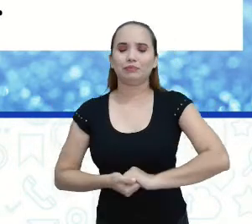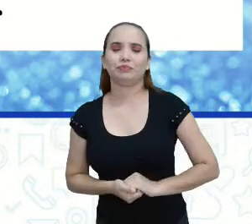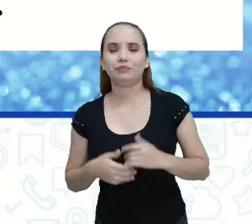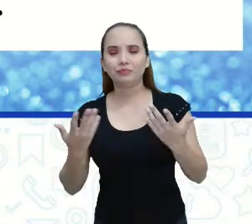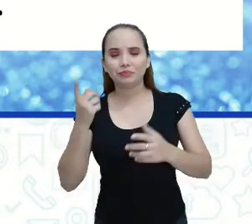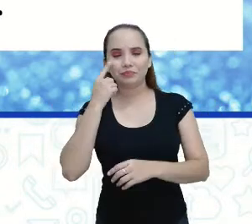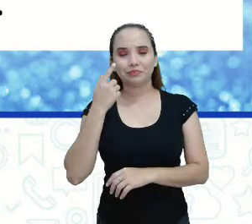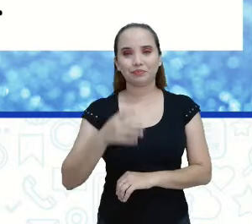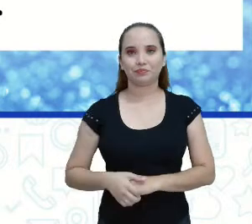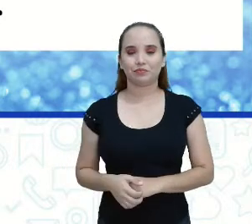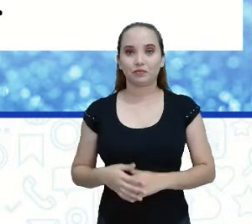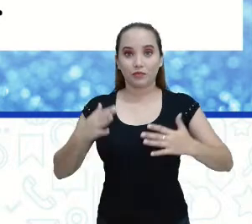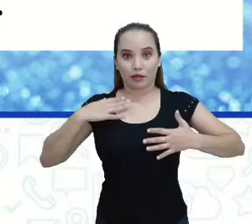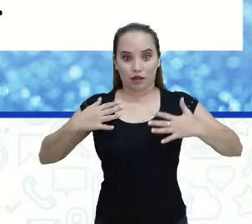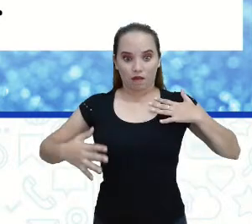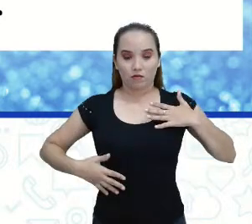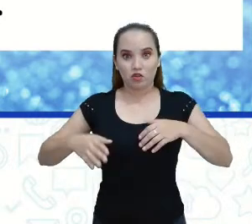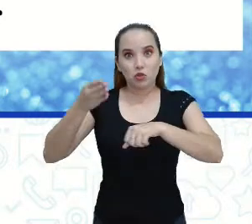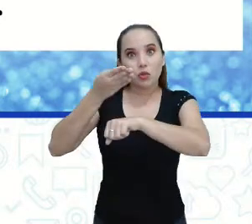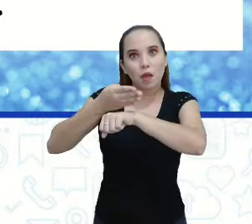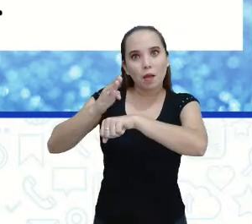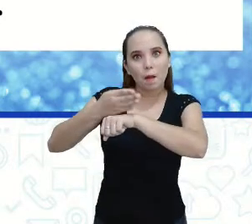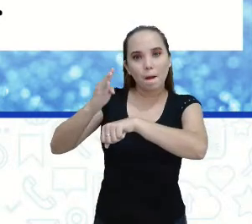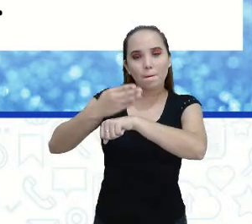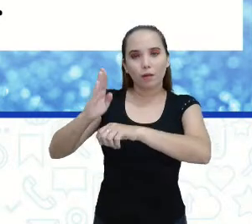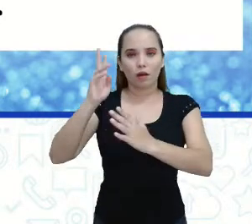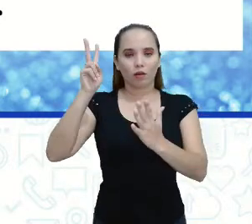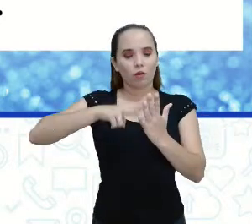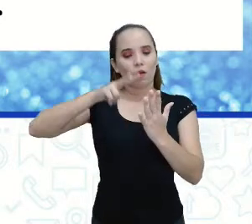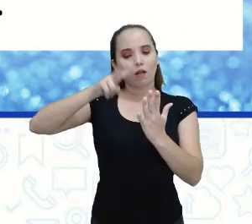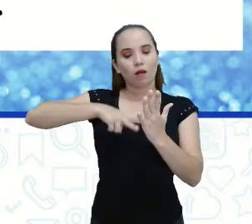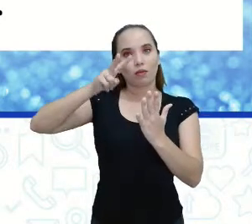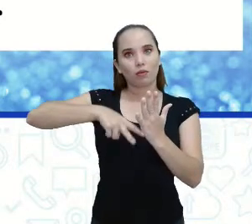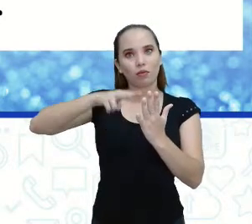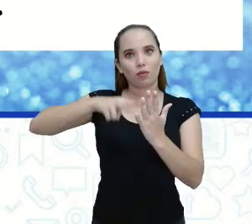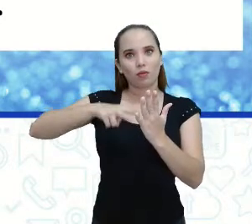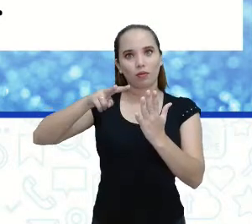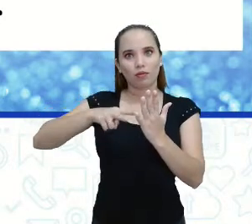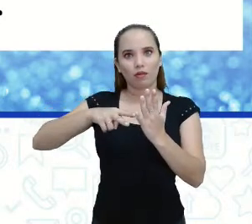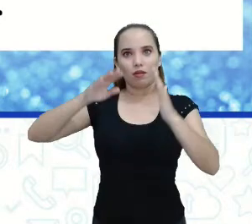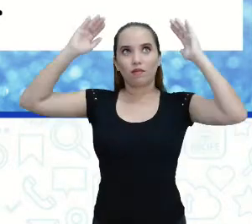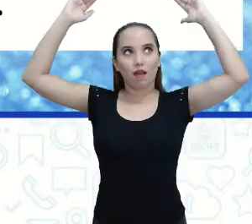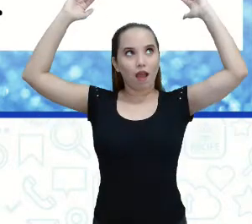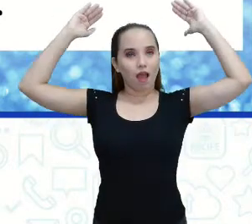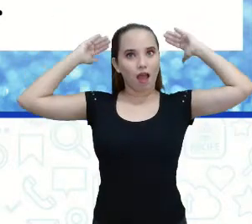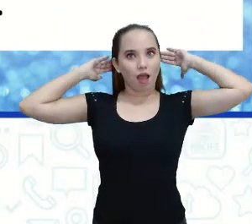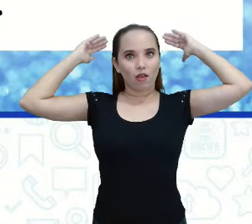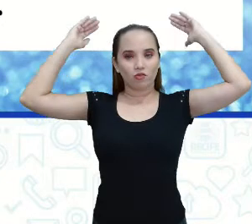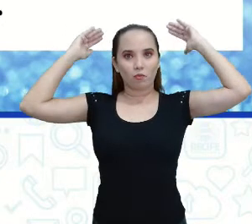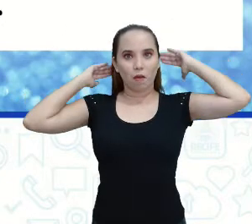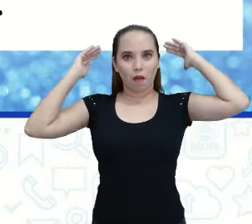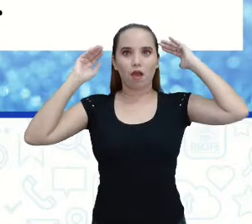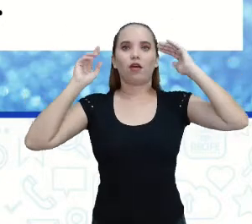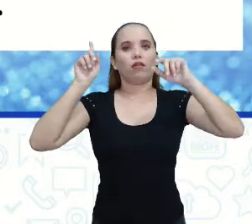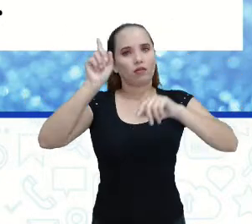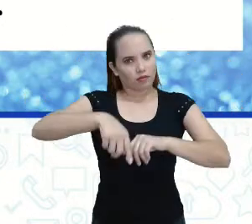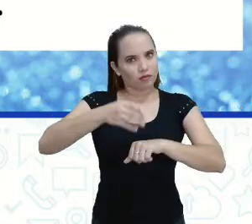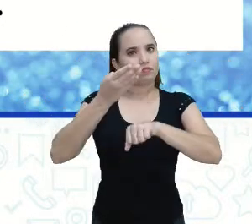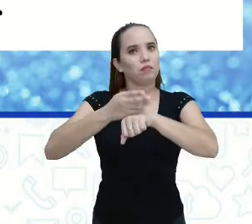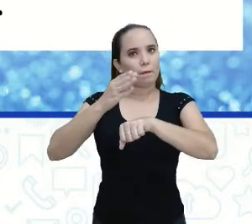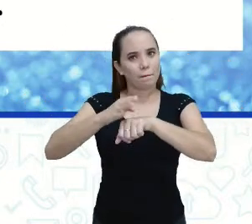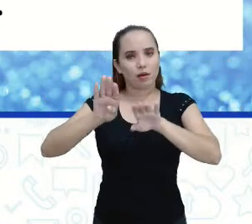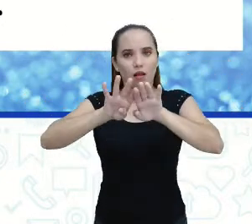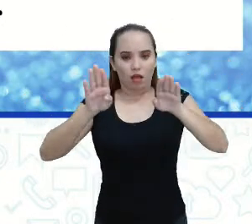Voltando, vestida de branco, lê um livro. As paredes do quarto e as roupas de cama também são